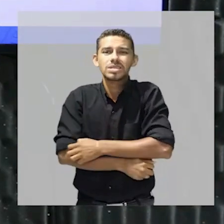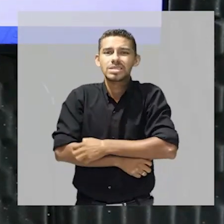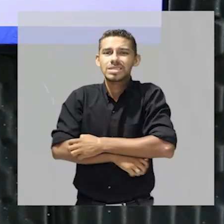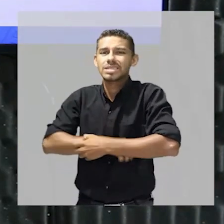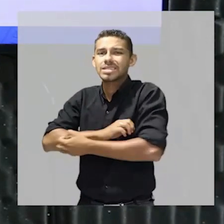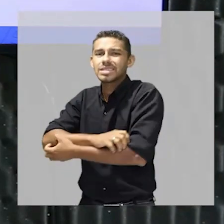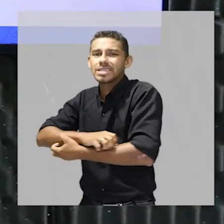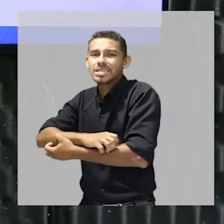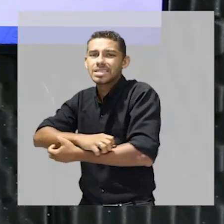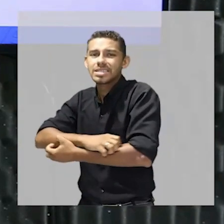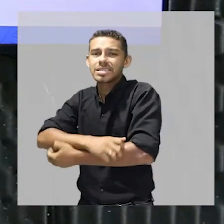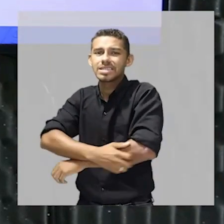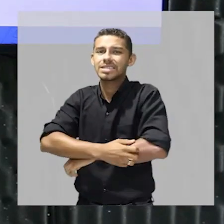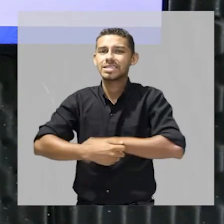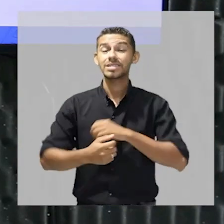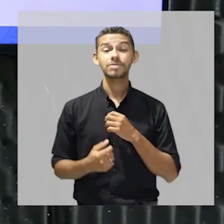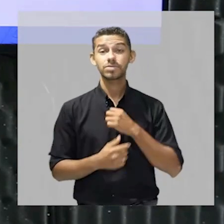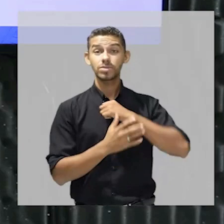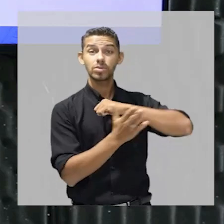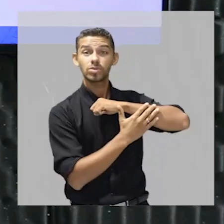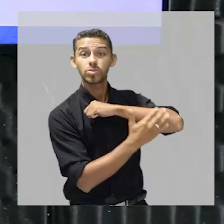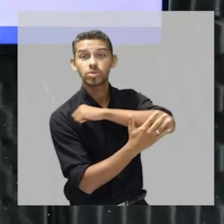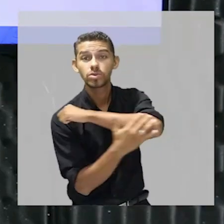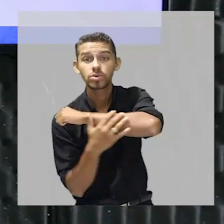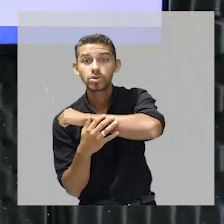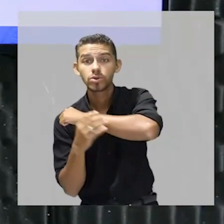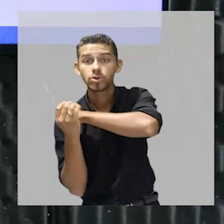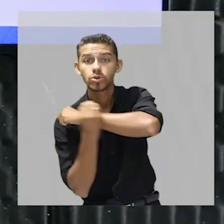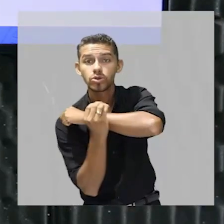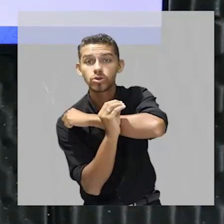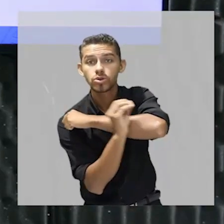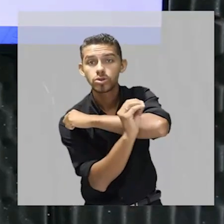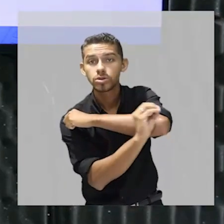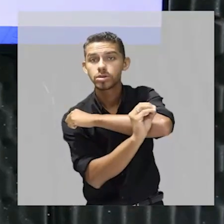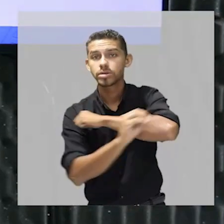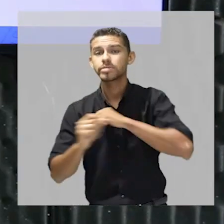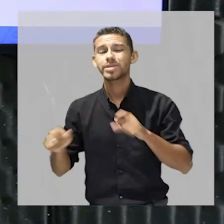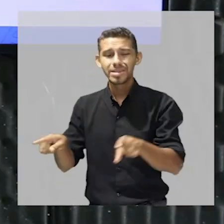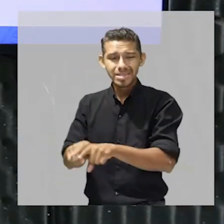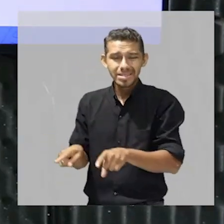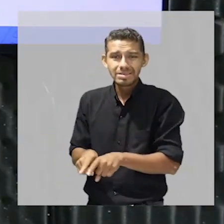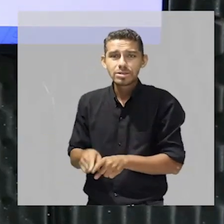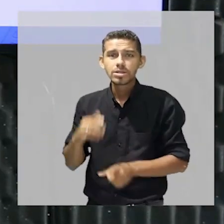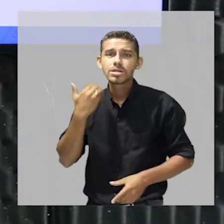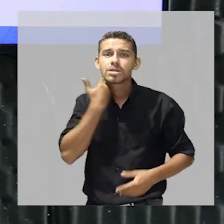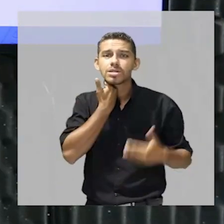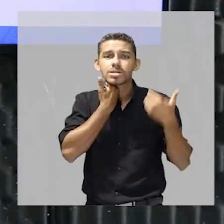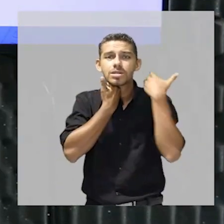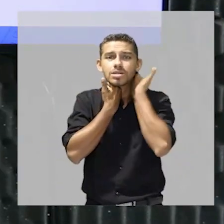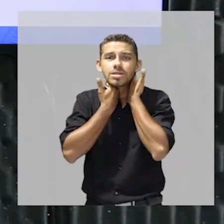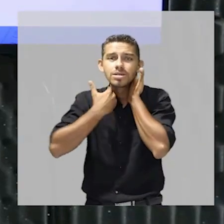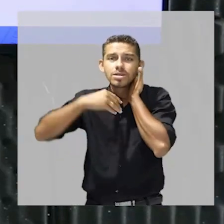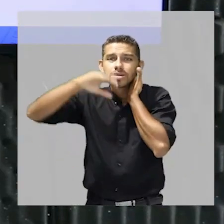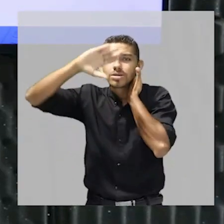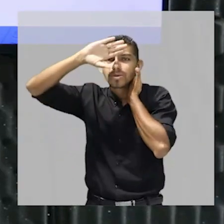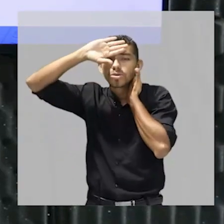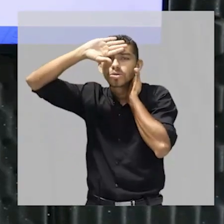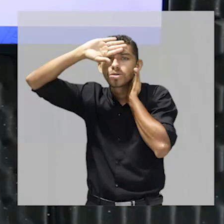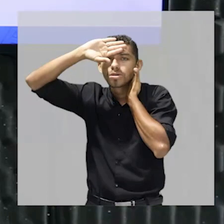bolhas a barandão parece que também estou queimando de febre